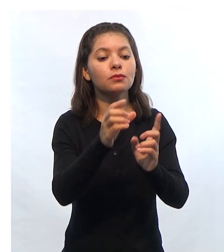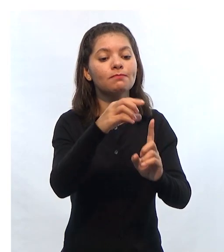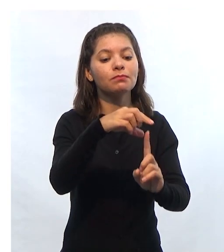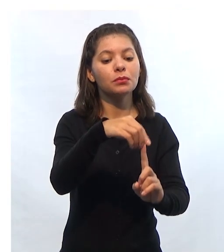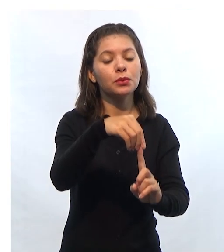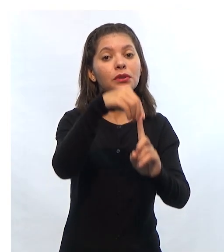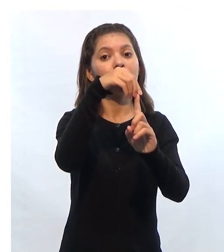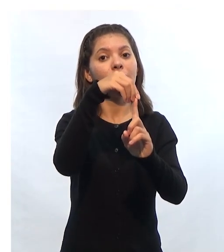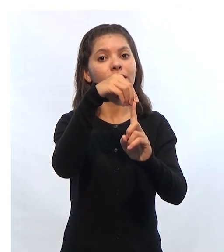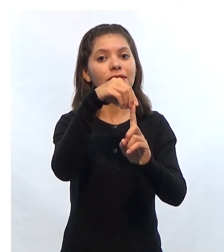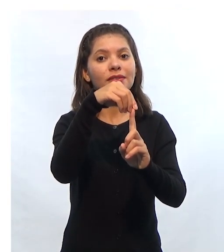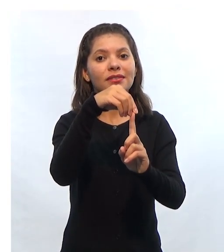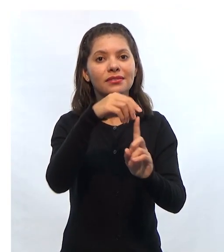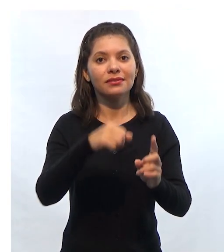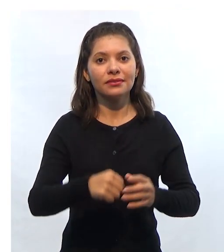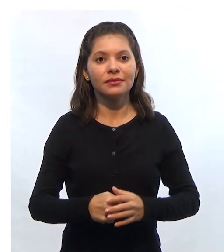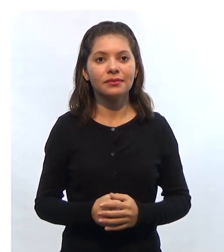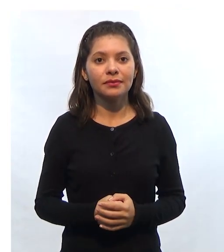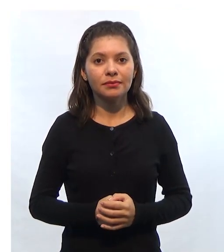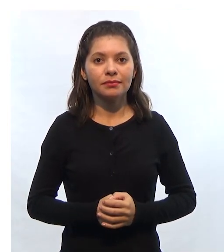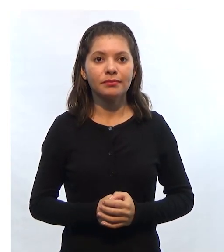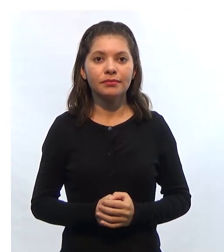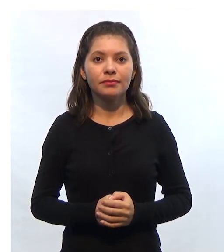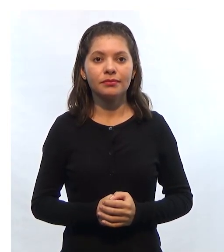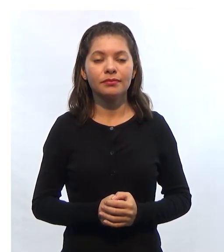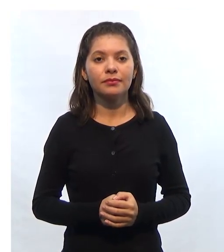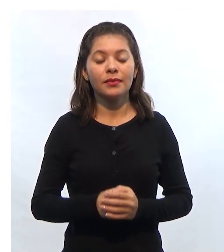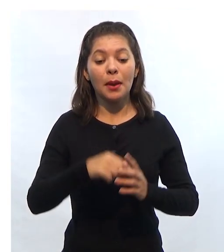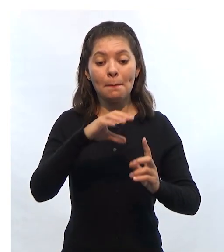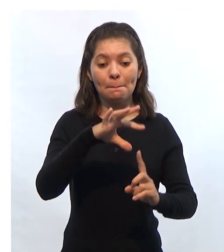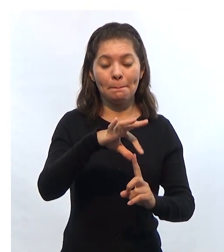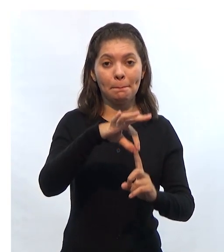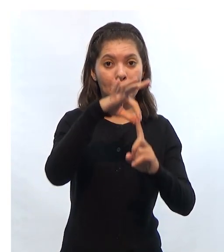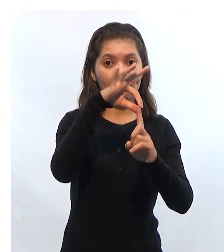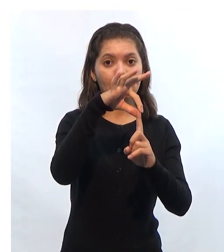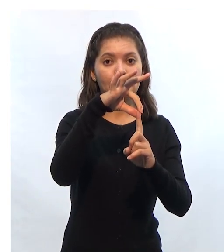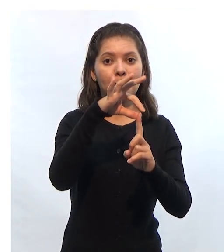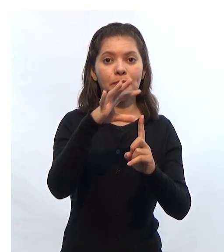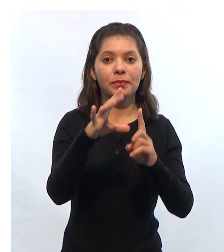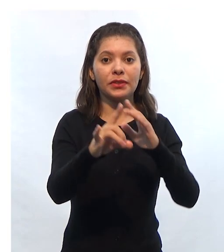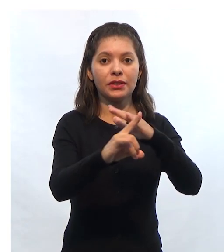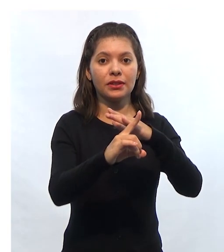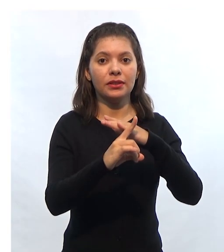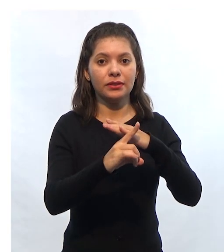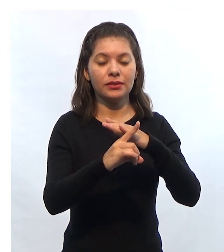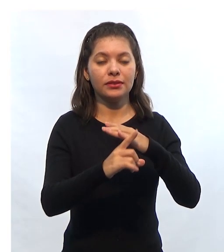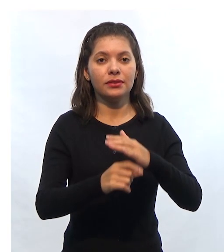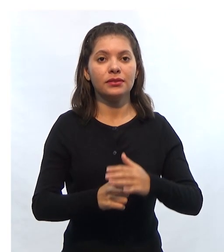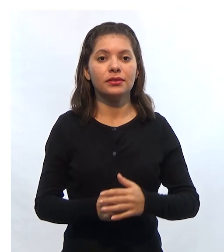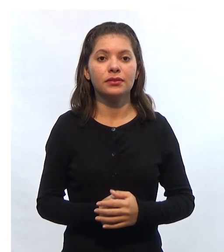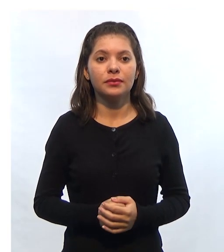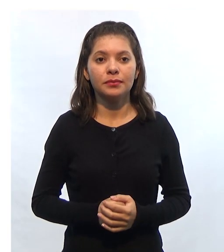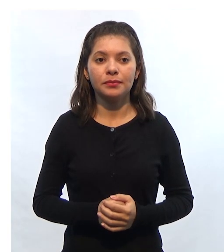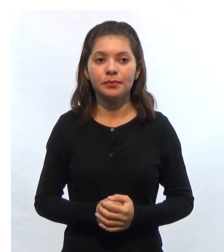de clientes que irão receber os esforços das ações de marketing. Então, grupos prioritários de clientes.